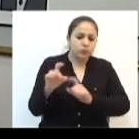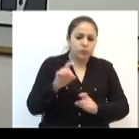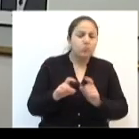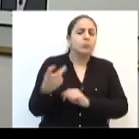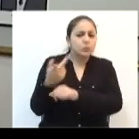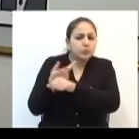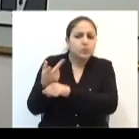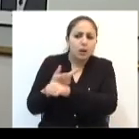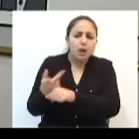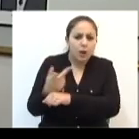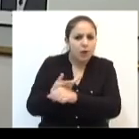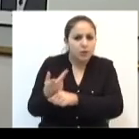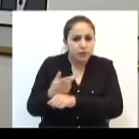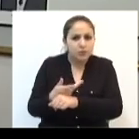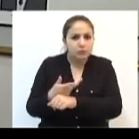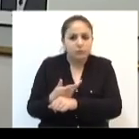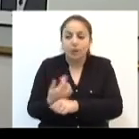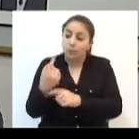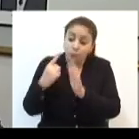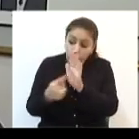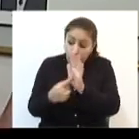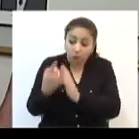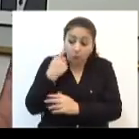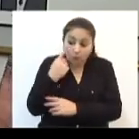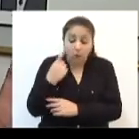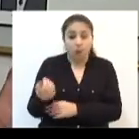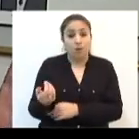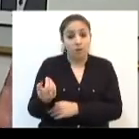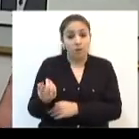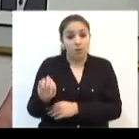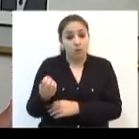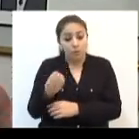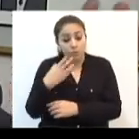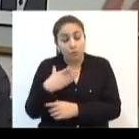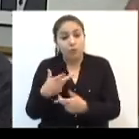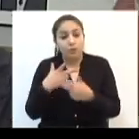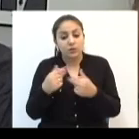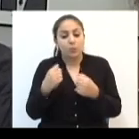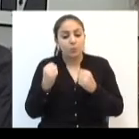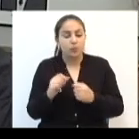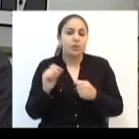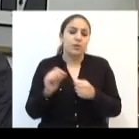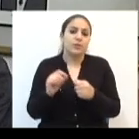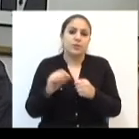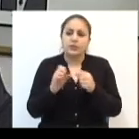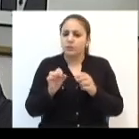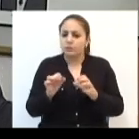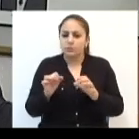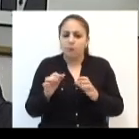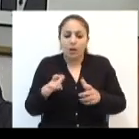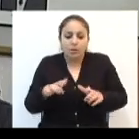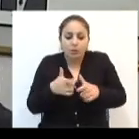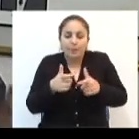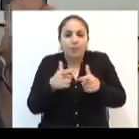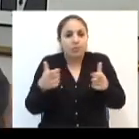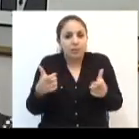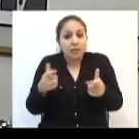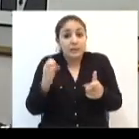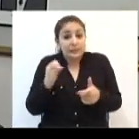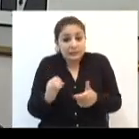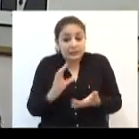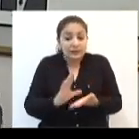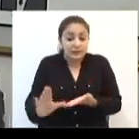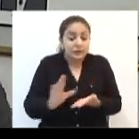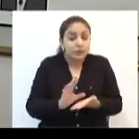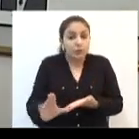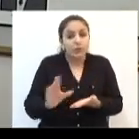buscaram e o mercado mostrou, olha, ali está um boom que poderá fazer de fato explodir esse negócio se